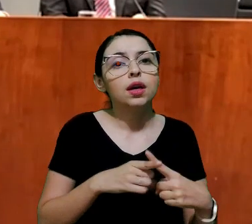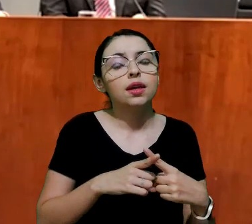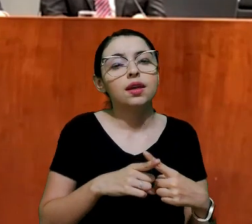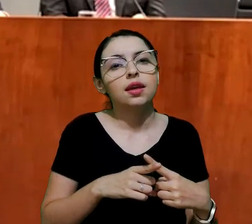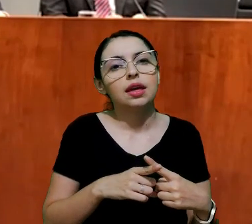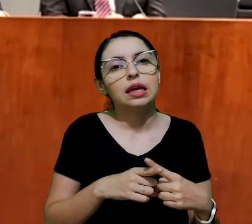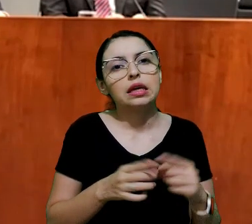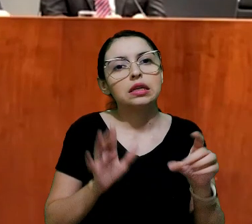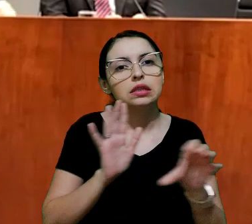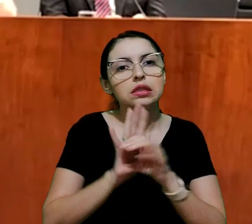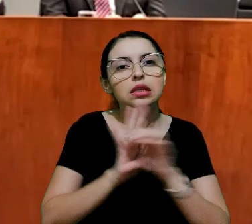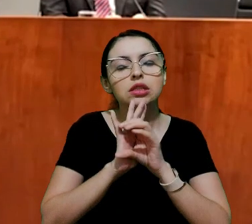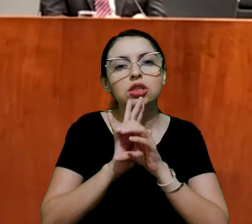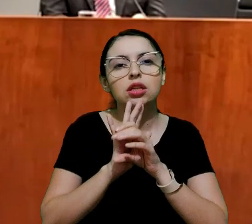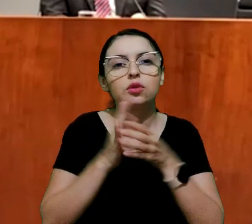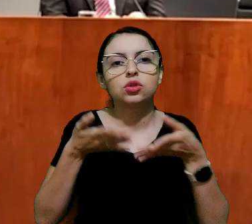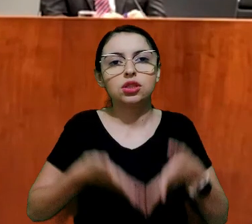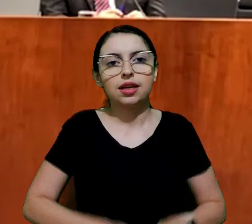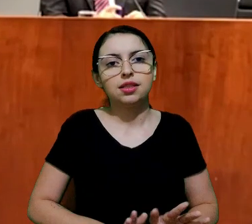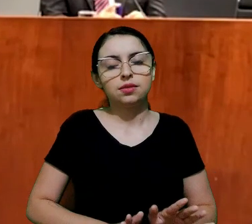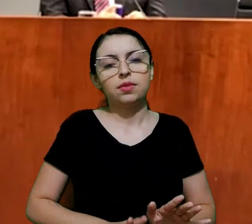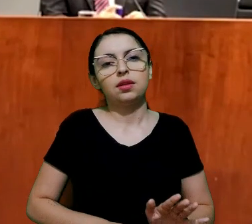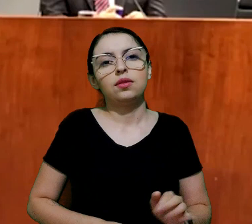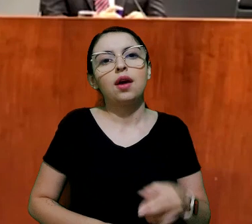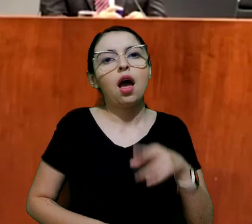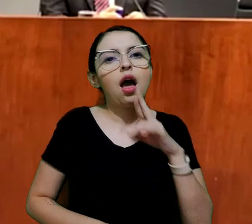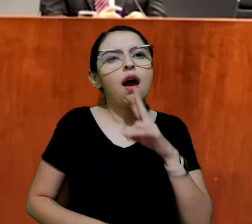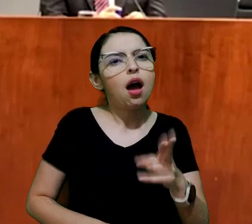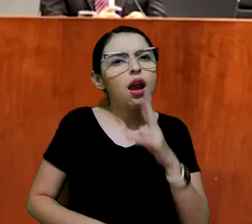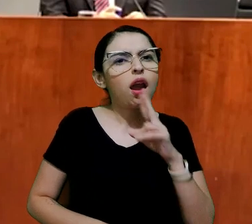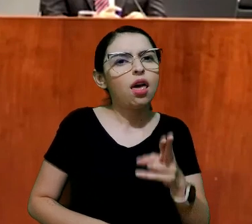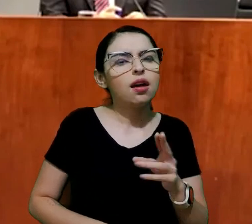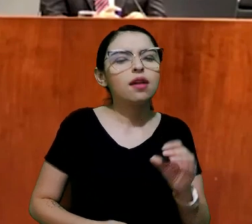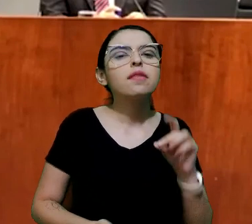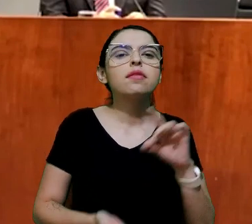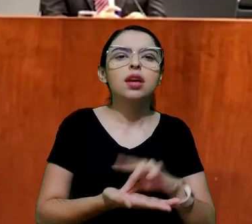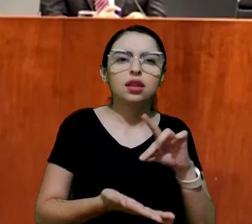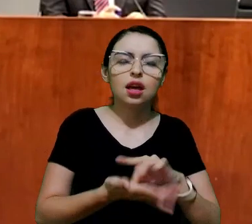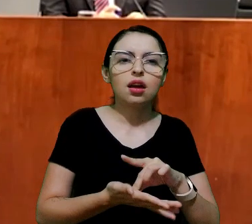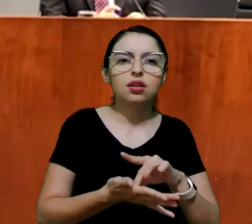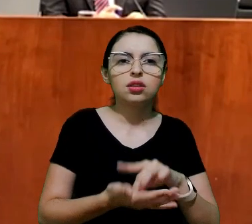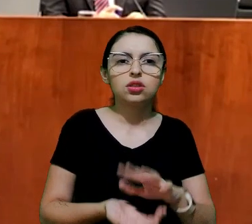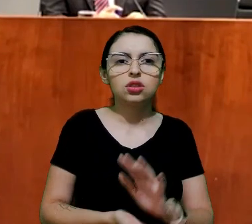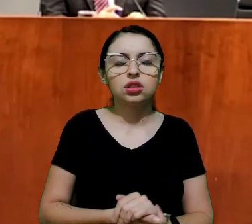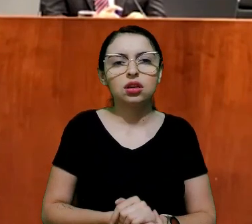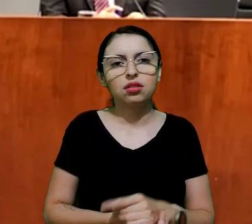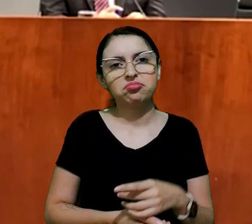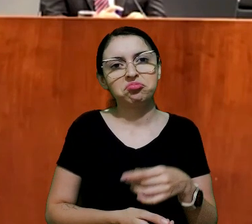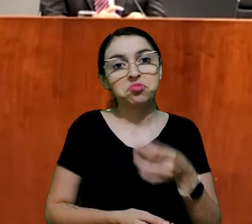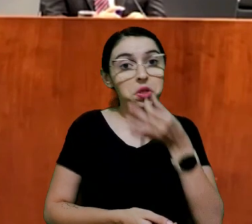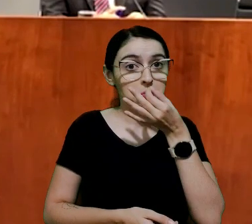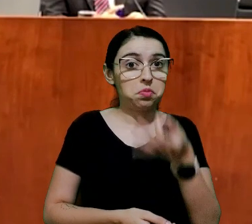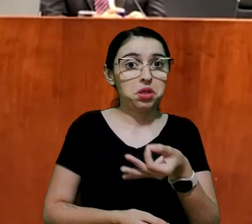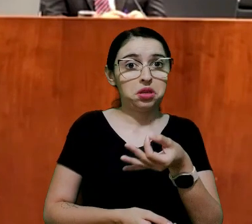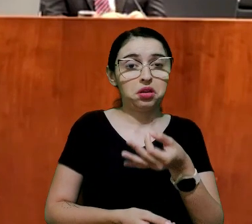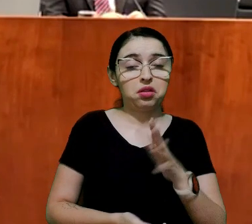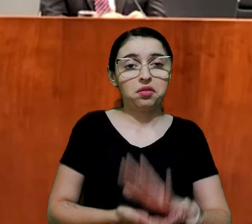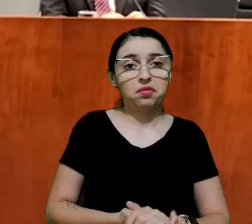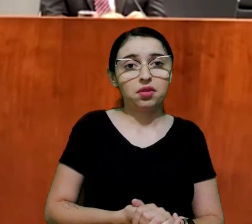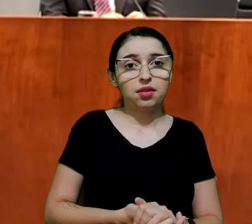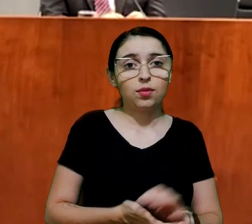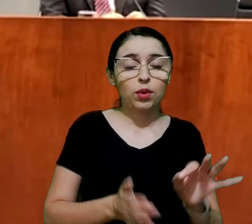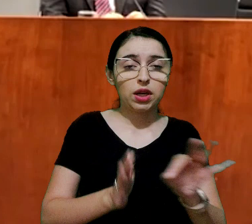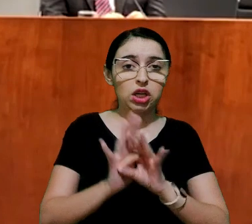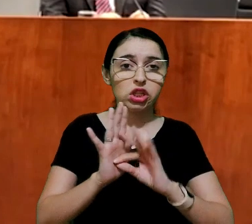certidão de nascimento retrata a verdade das coisas, é que eu acho que o registro de uma filiação